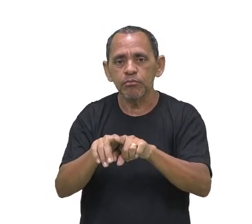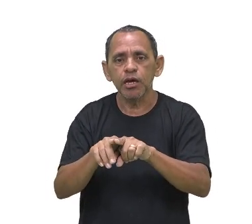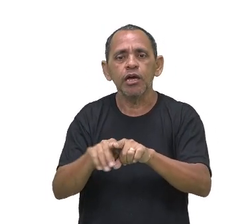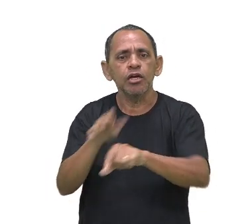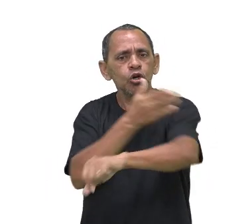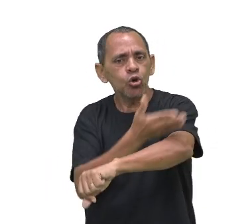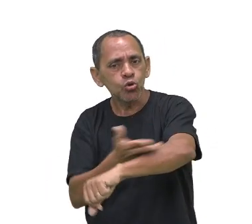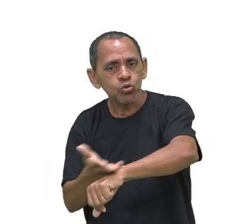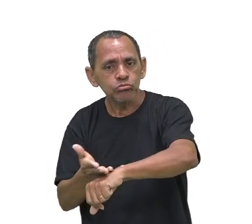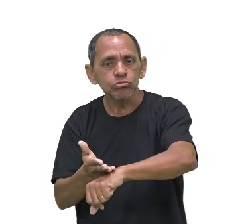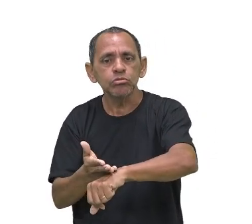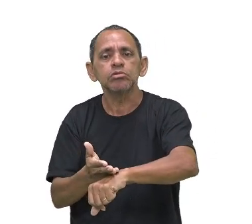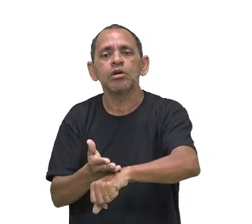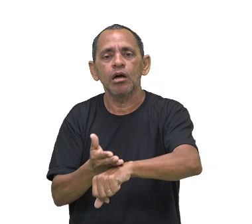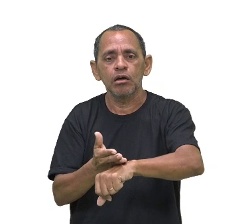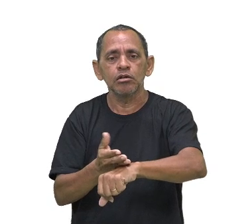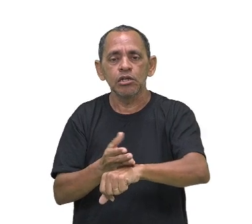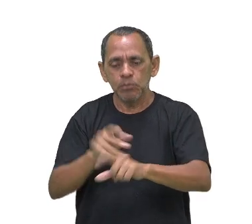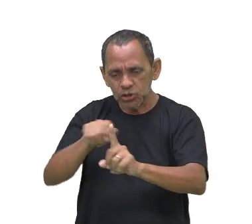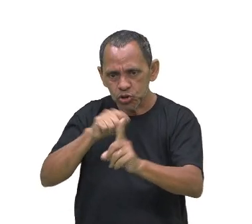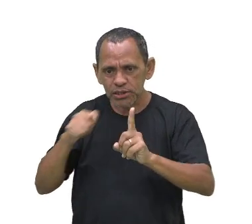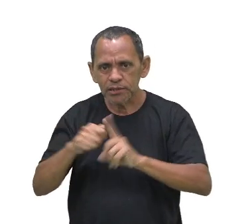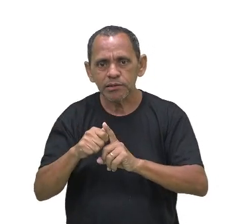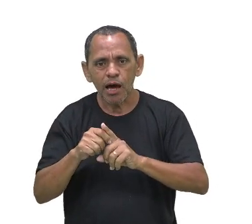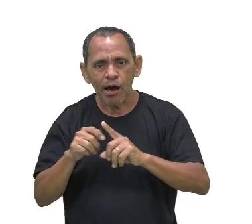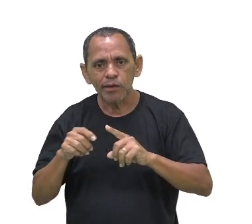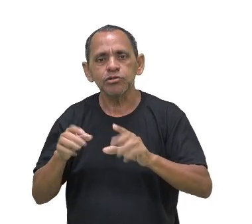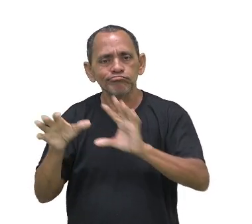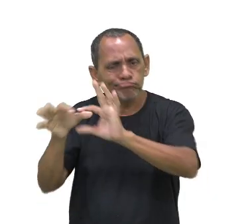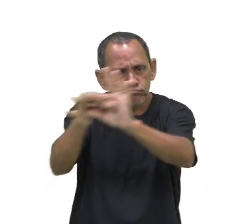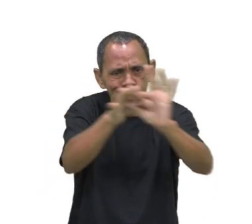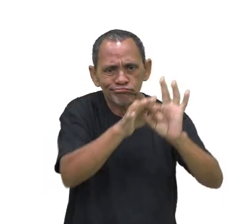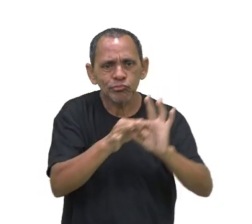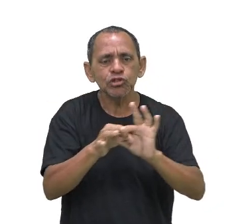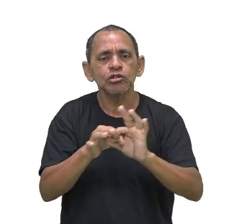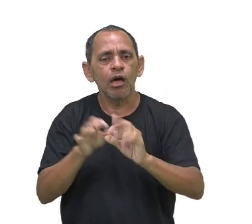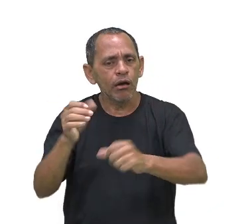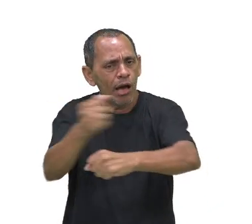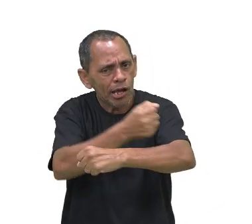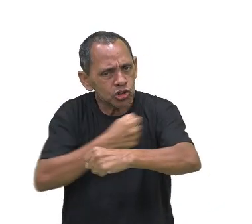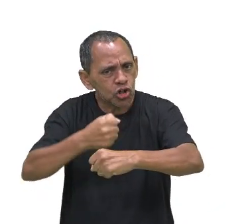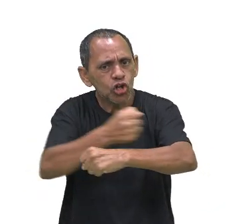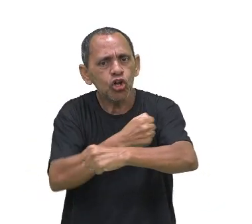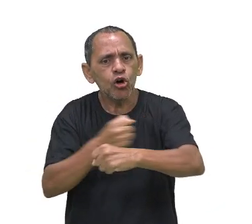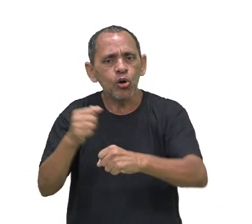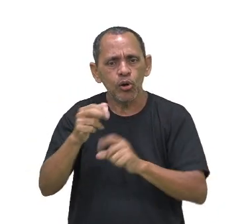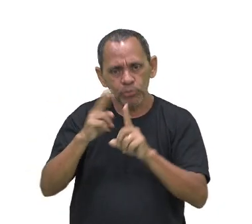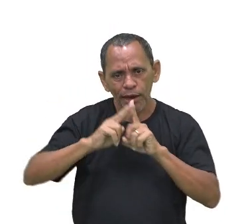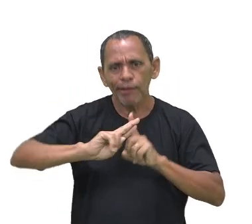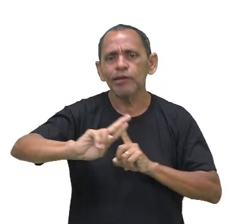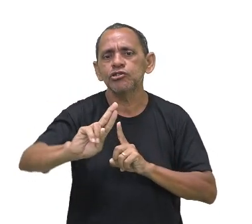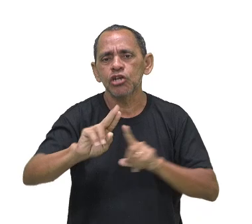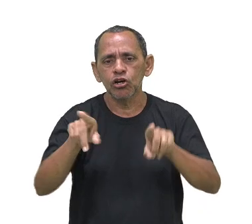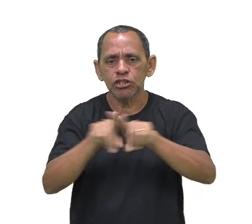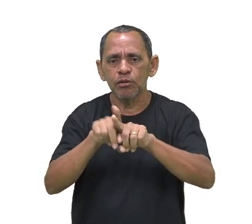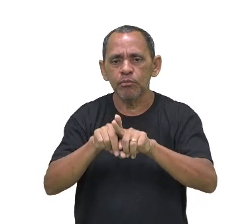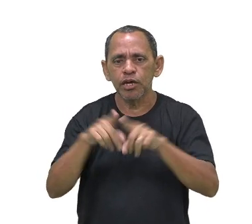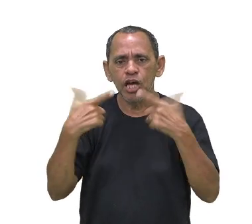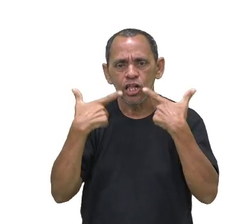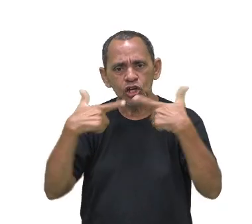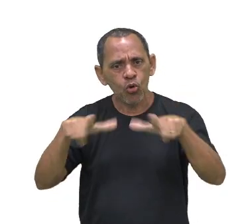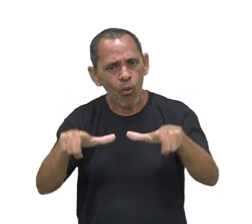relacionada. São as atividades gastronômicas, a religião, a própria linguagem,